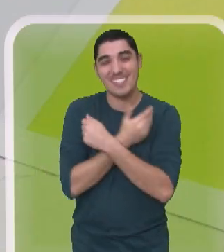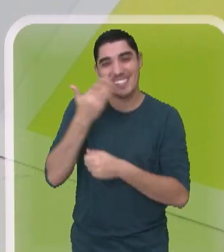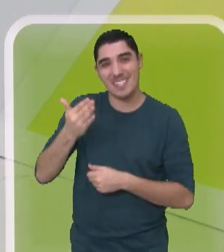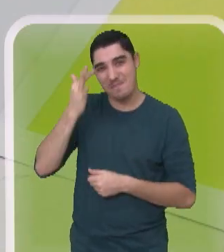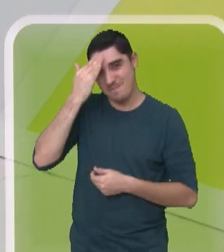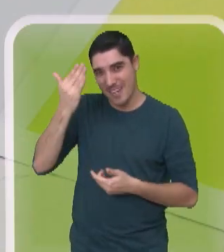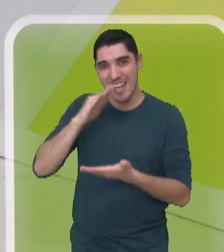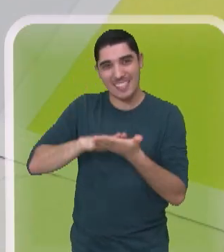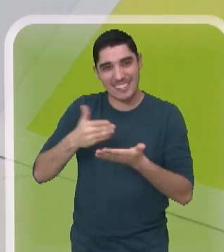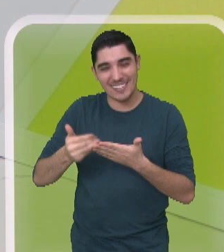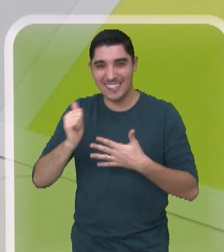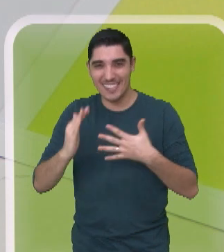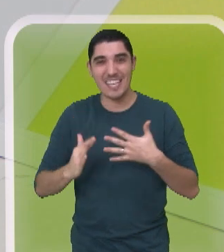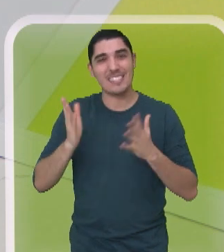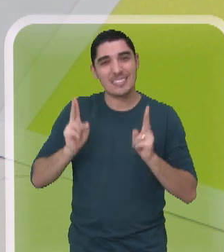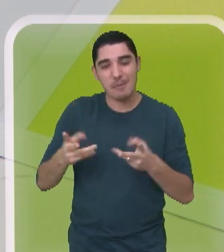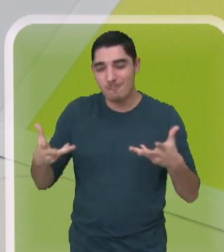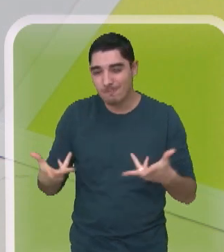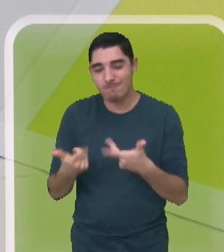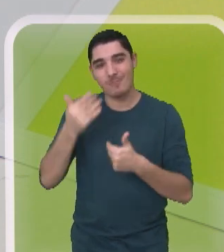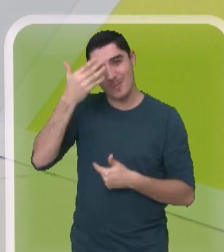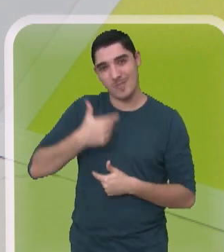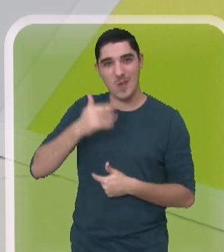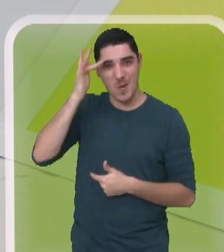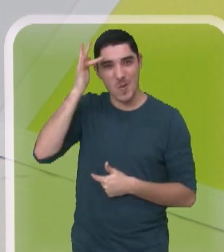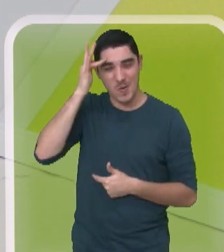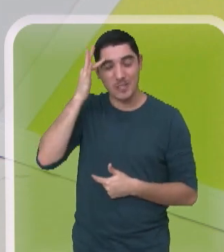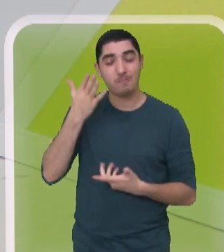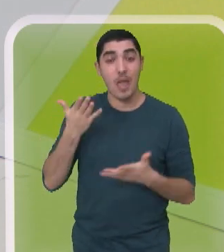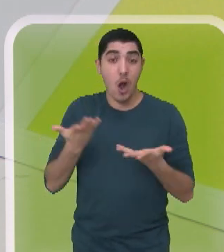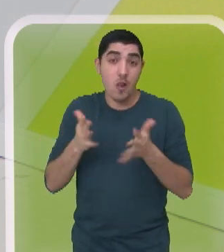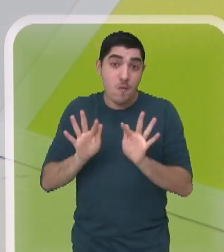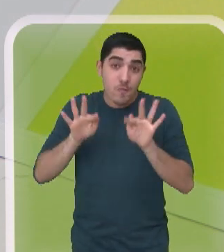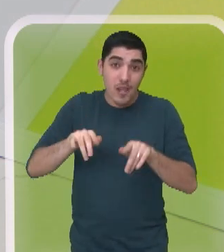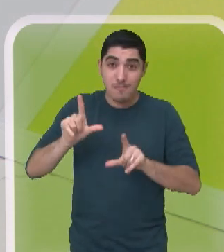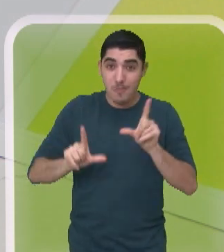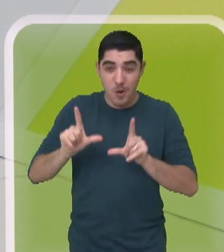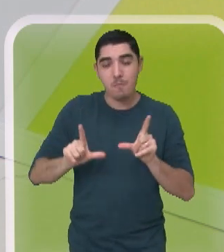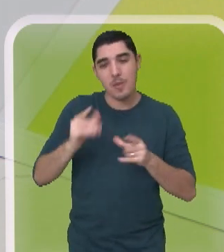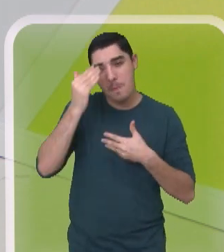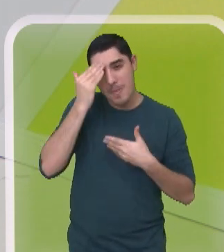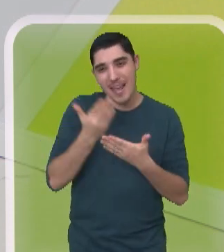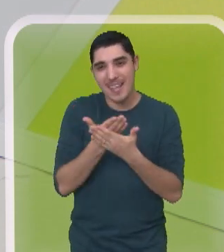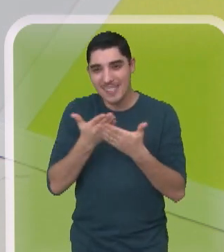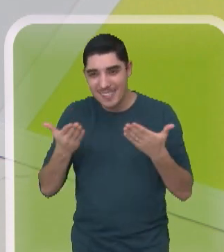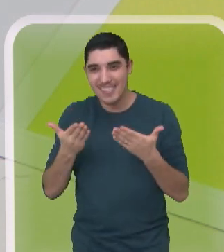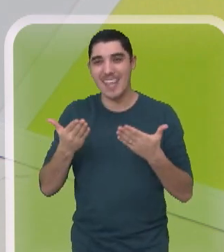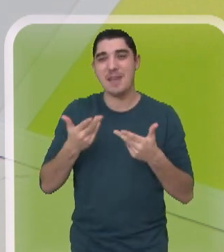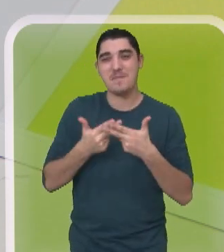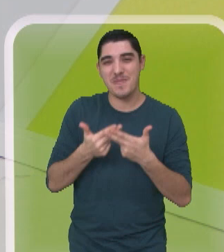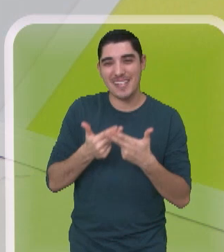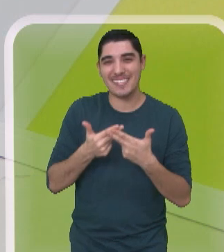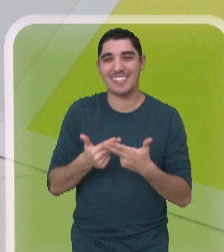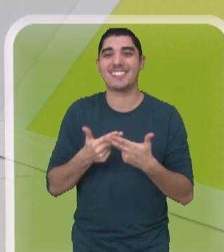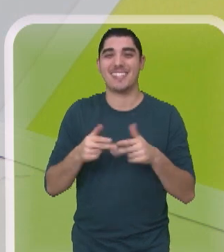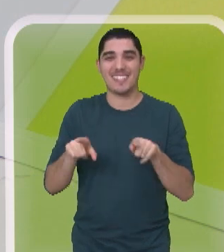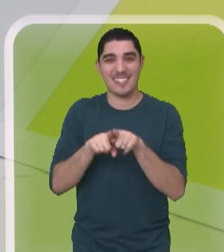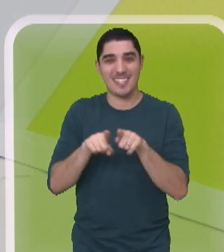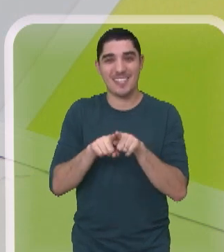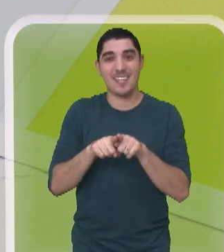tradução sempre fantástica, o nosso querido Luiz. Nós vamos chegando ao final do programa de hoje, agradecendo a sua audiência, a sua paciência. Você fica